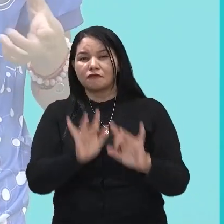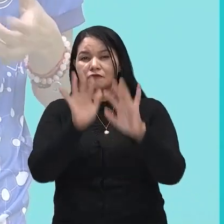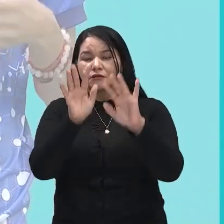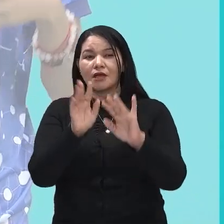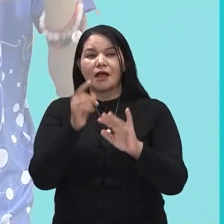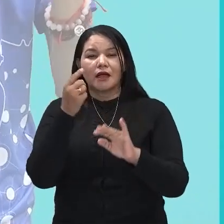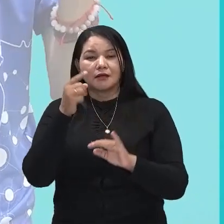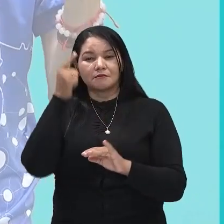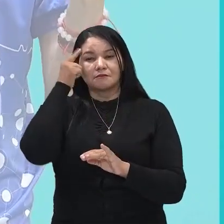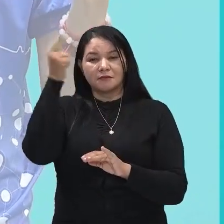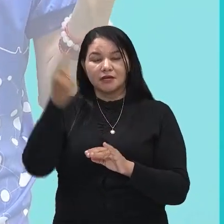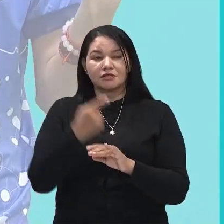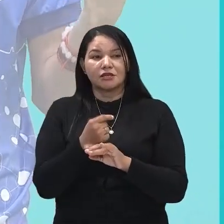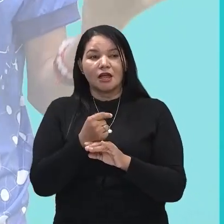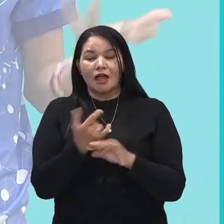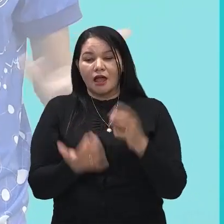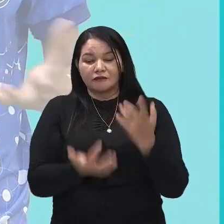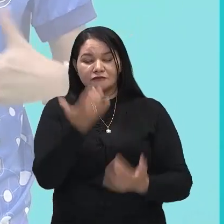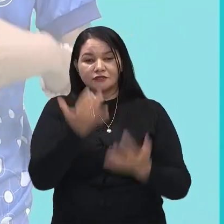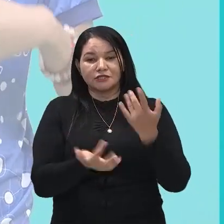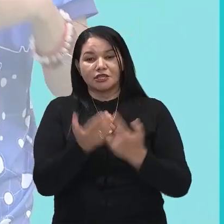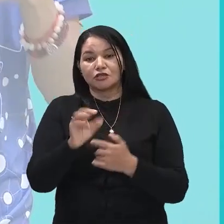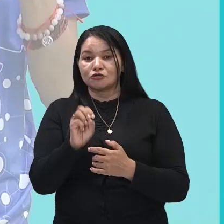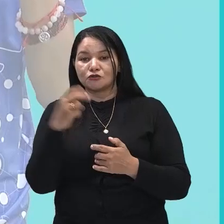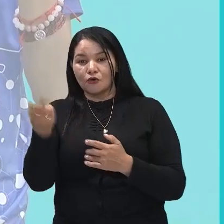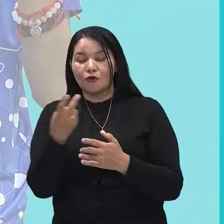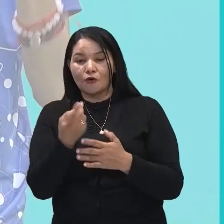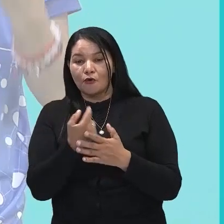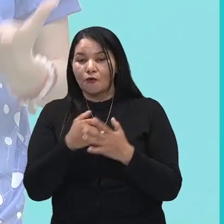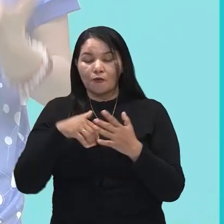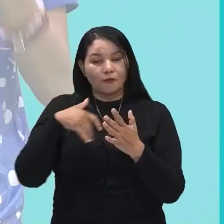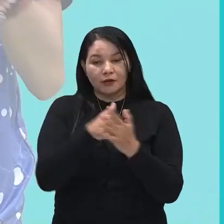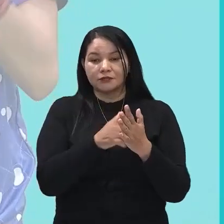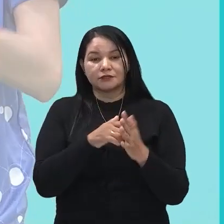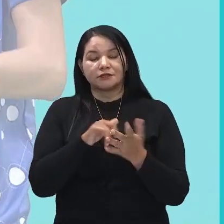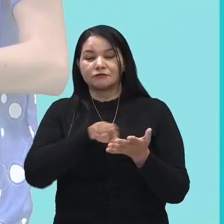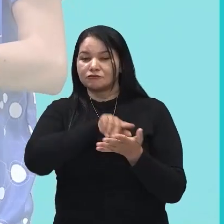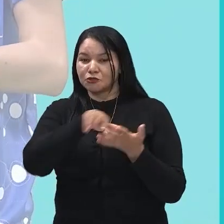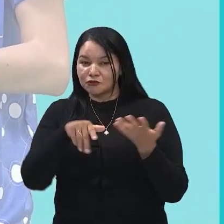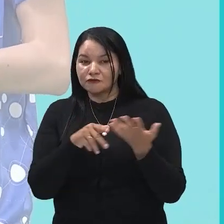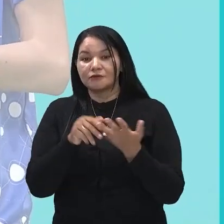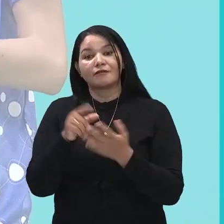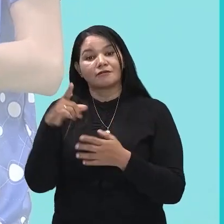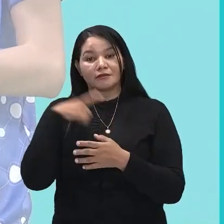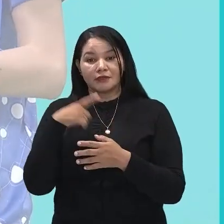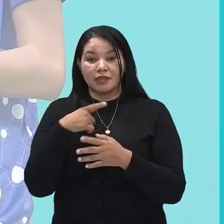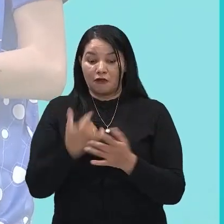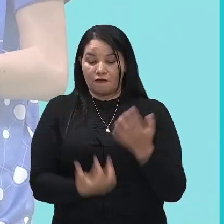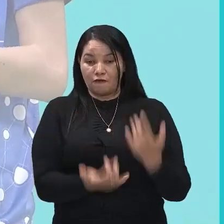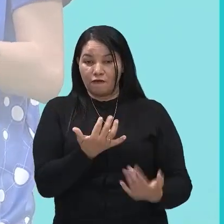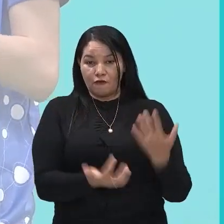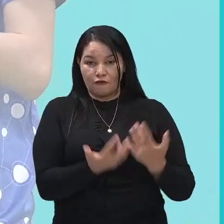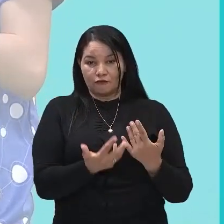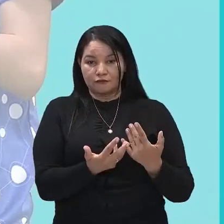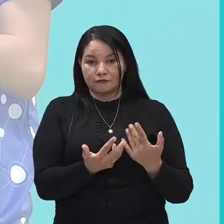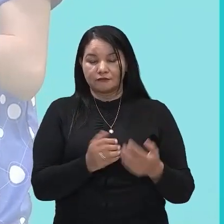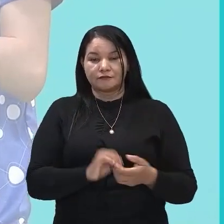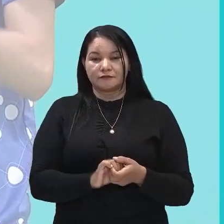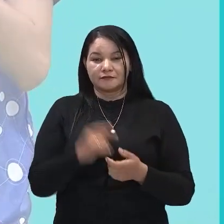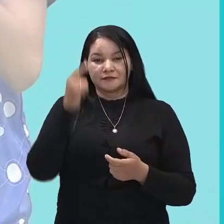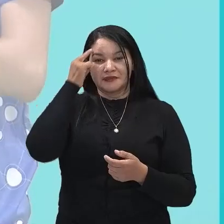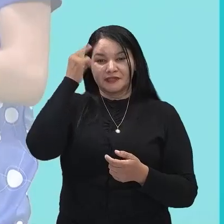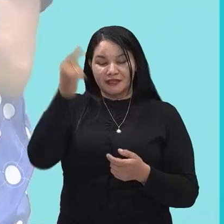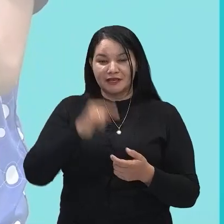um incêndio, que aconteceu um acidente, que tem fogo. Lembra aquela